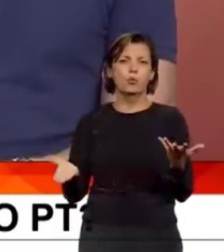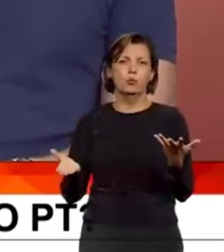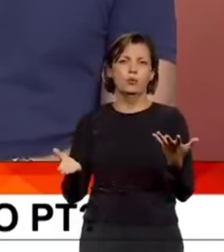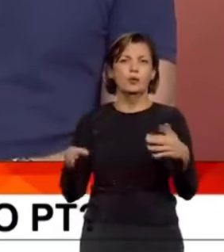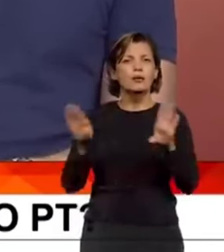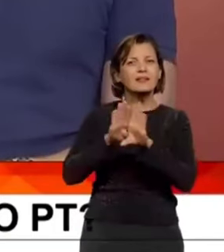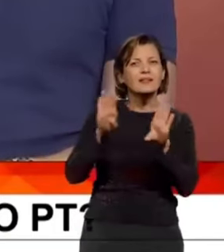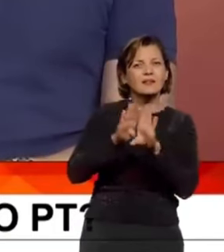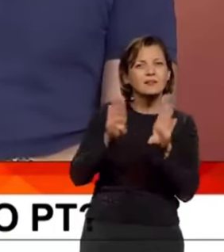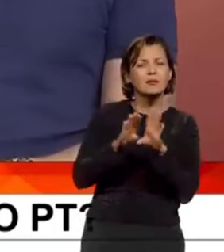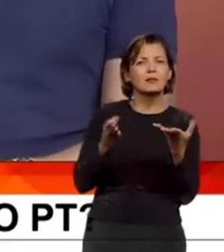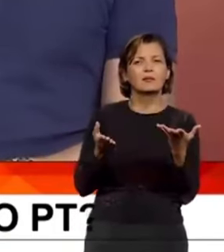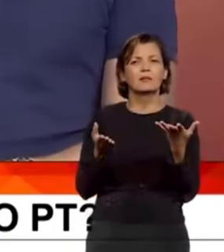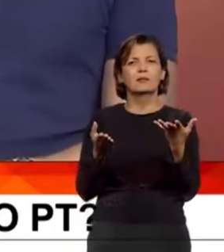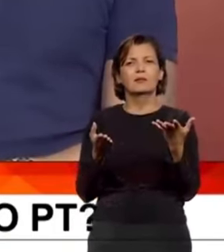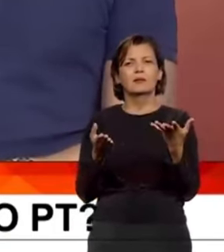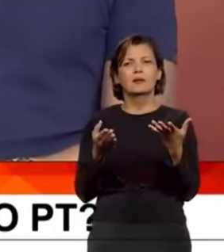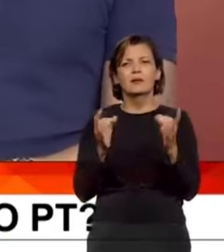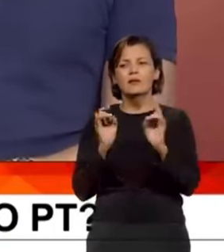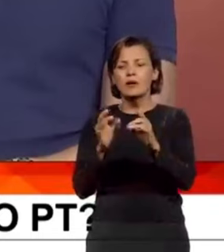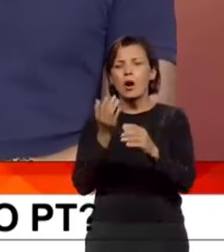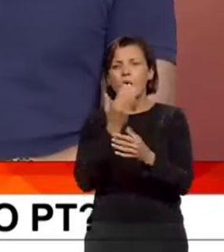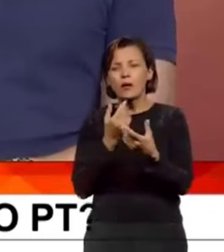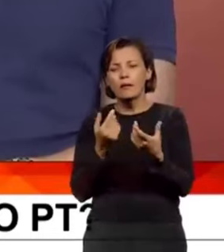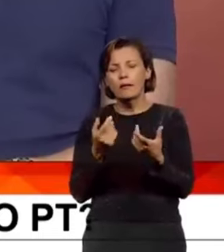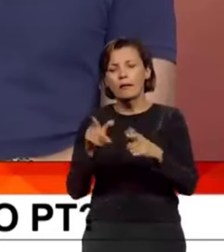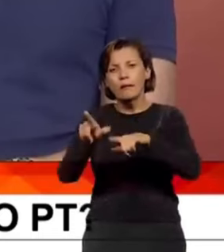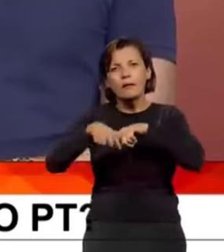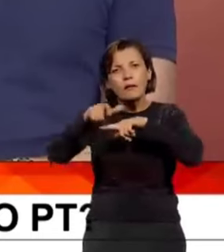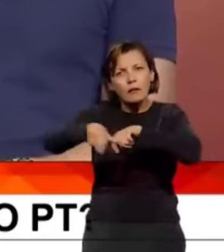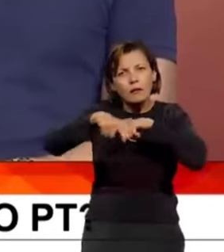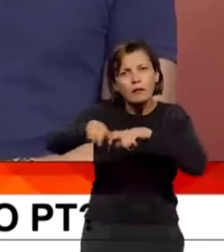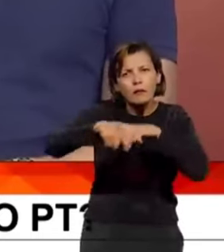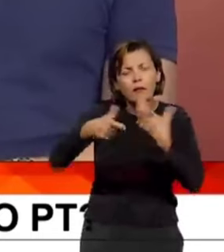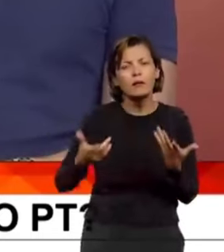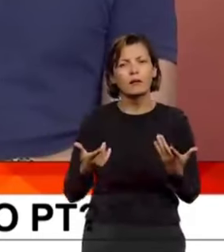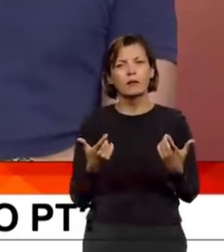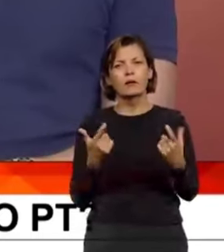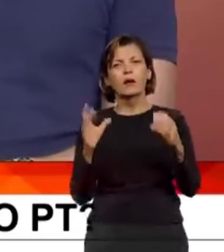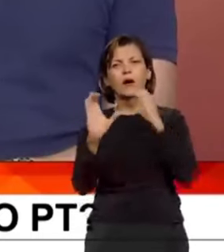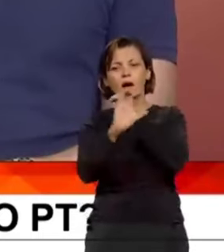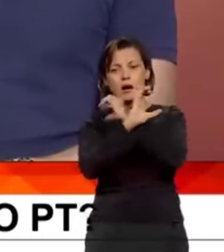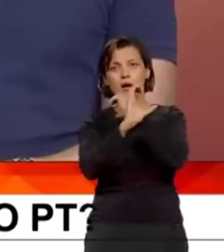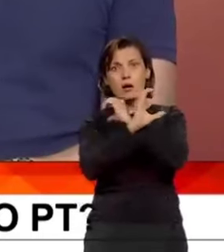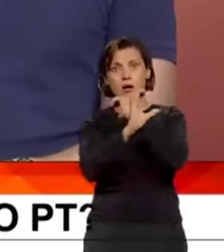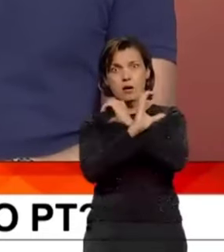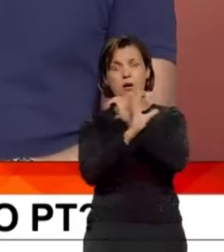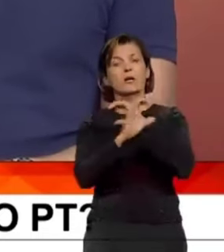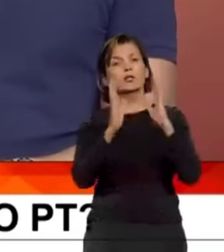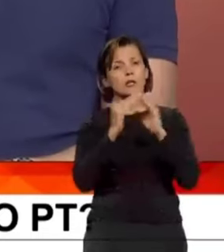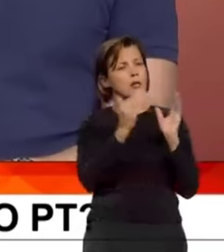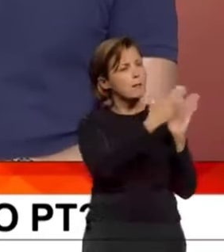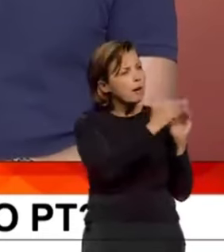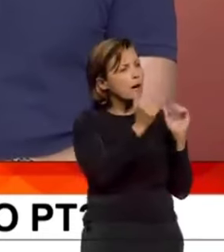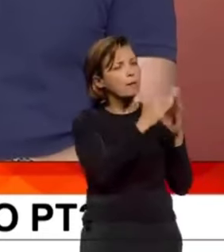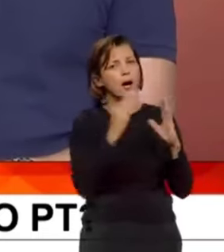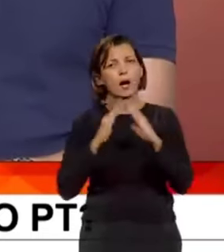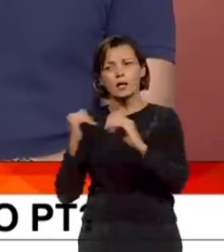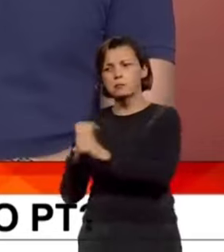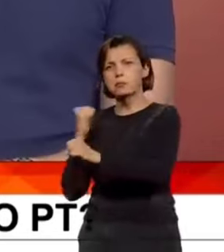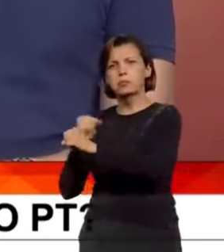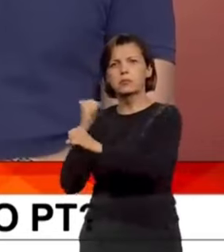empurrar balança comercial através de produção de cereais Quantos estão buscando o dinheiro na caixa para construção civil